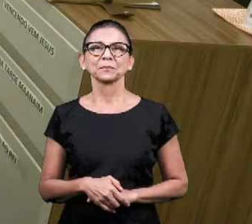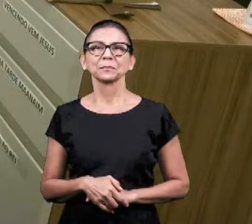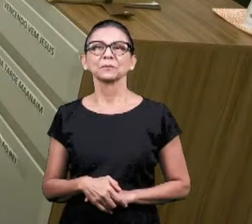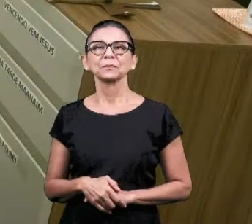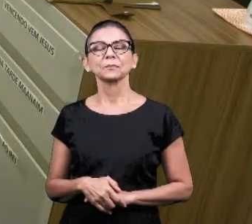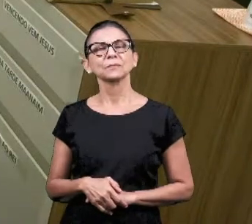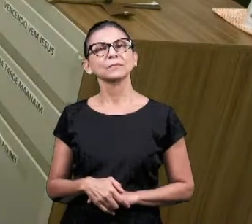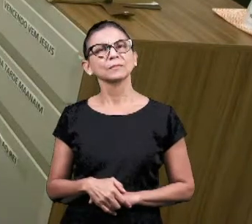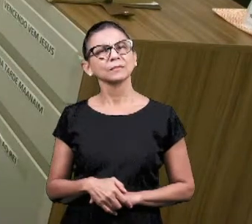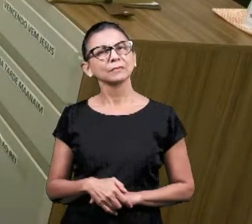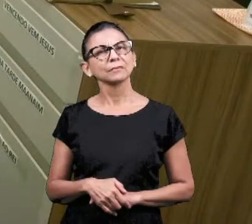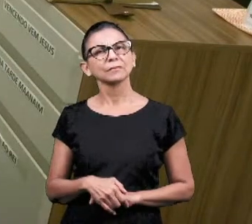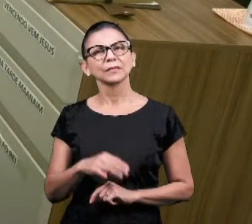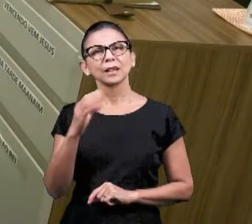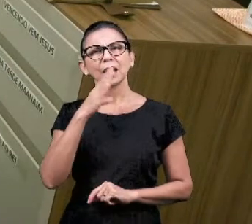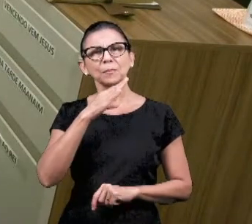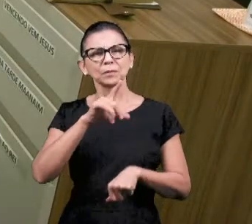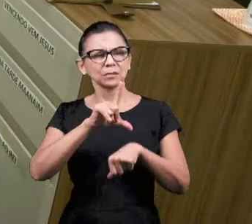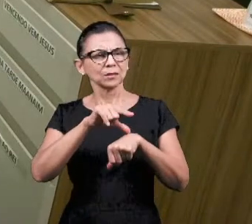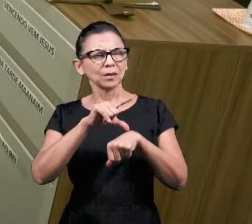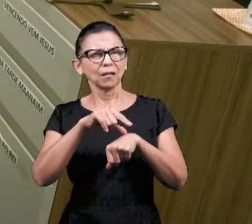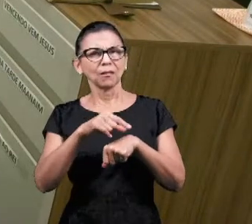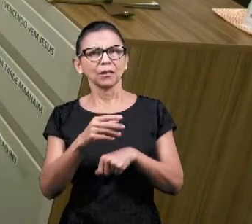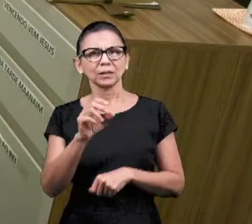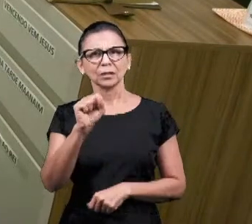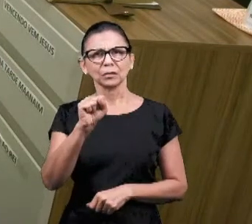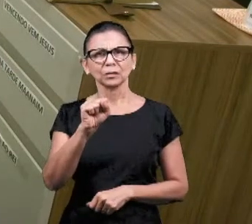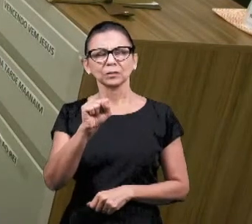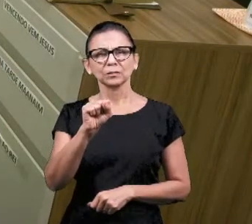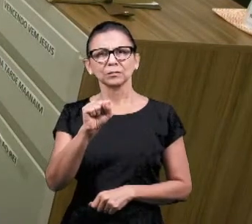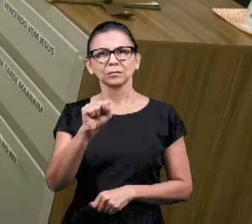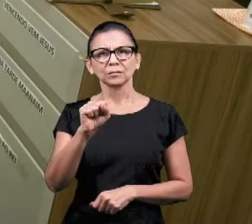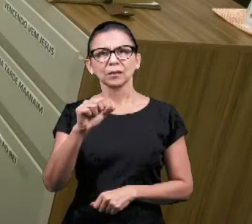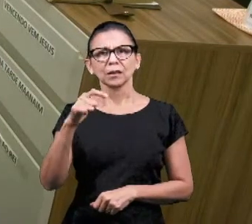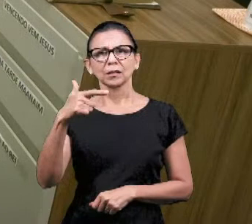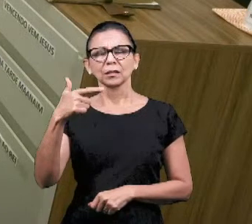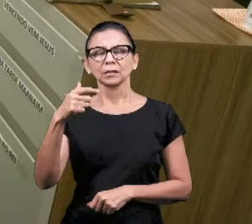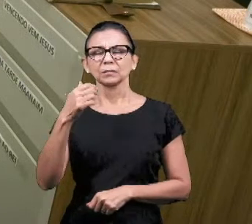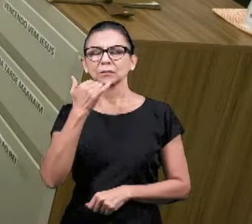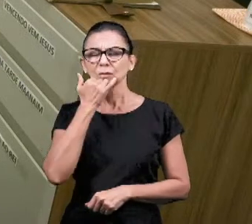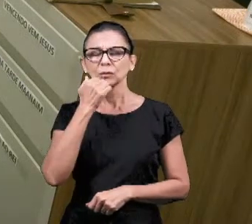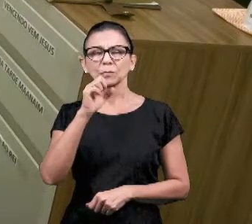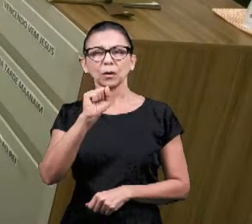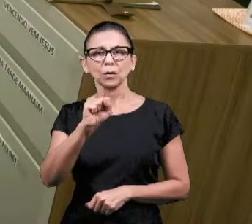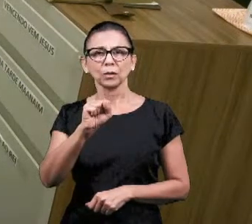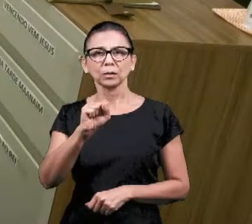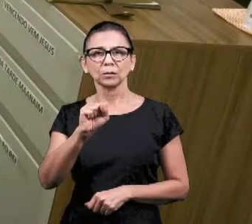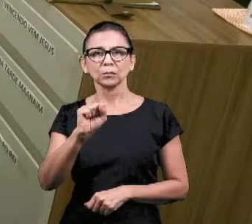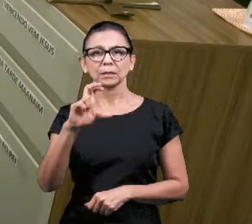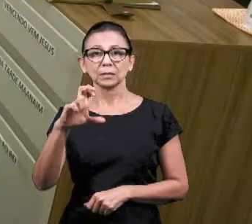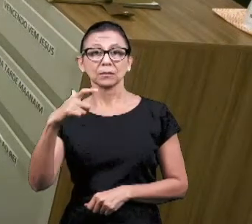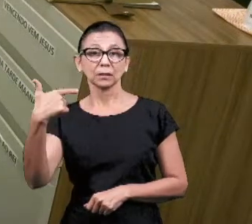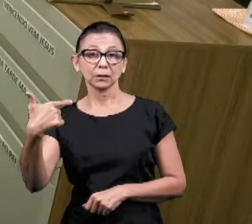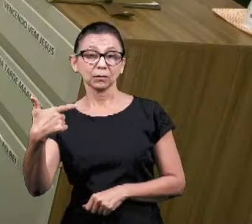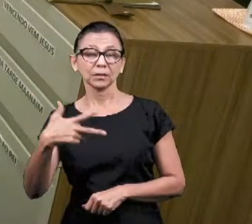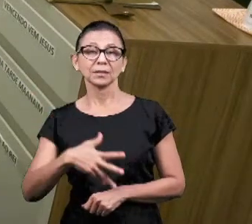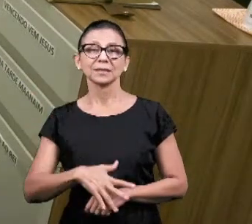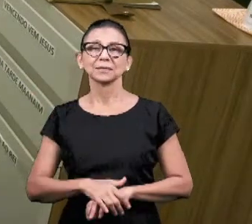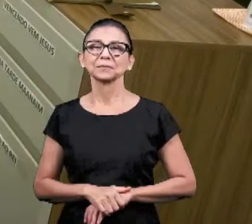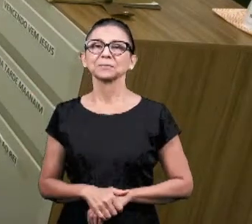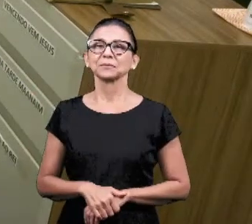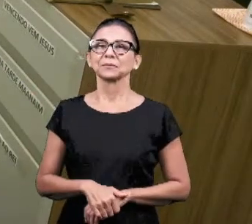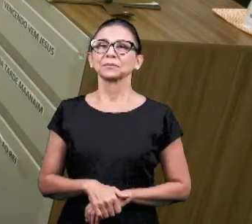19h52. Passa rápido. Passa né, rápido. Passa muito rápido. Muito rápido. Então nós teremos o culto daqui a pouco, 20 horas, horário de Brasília. Nosso querido